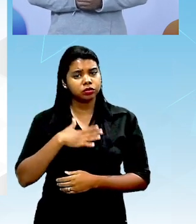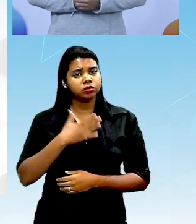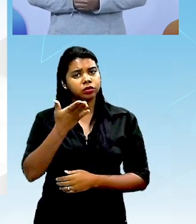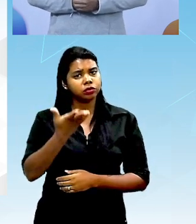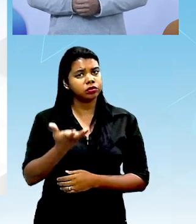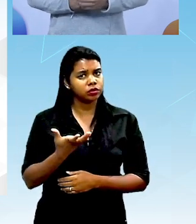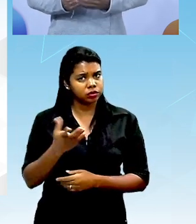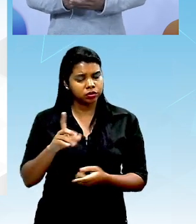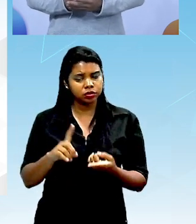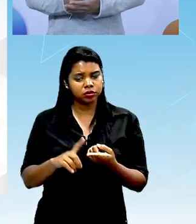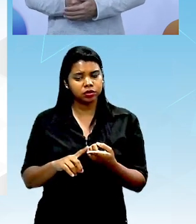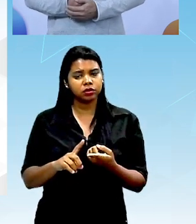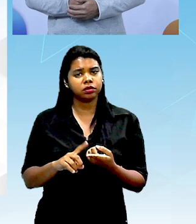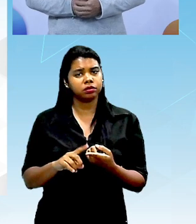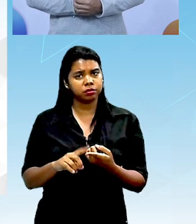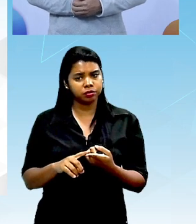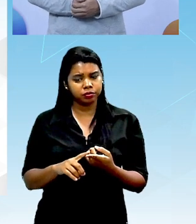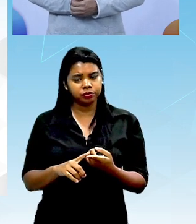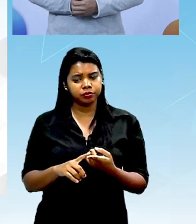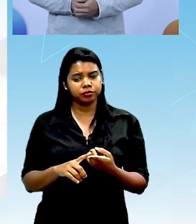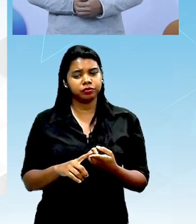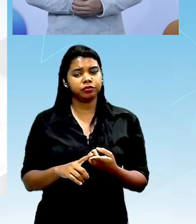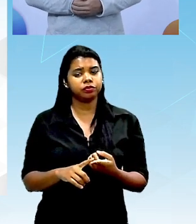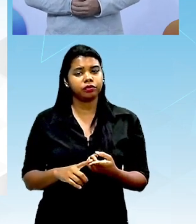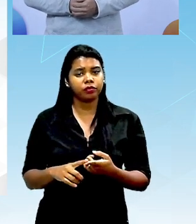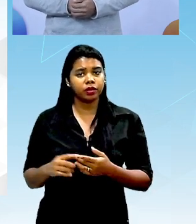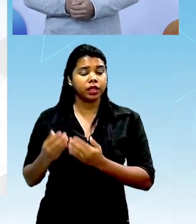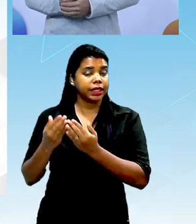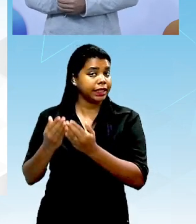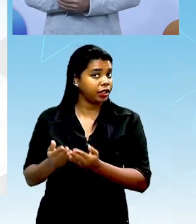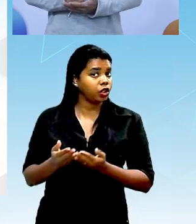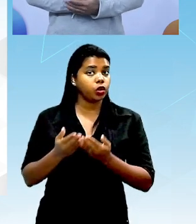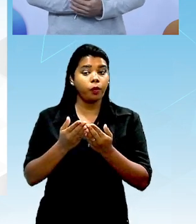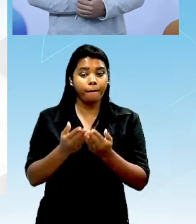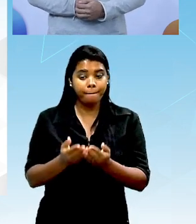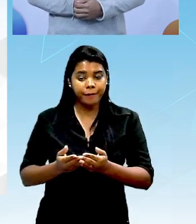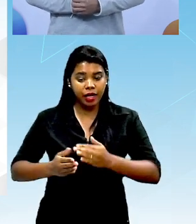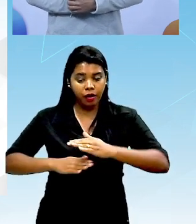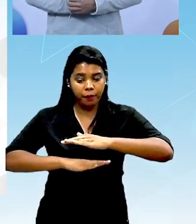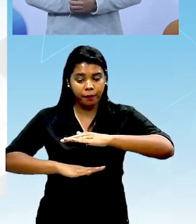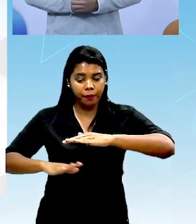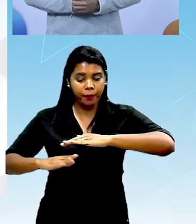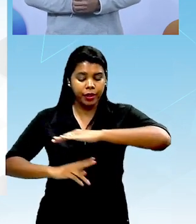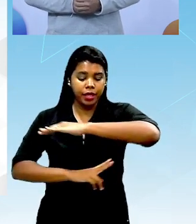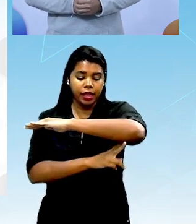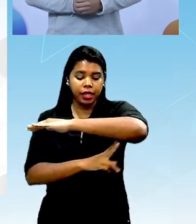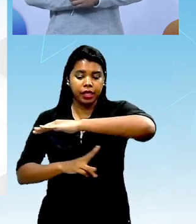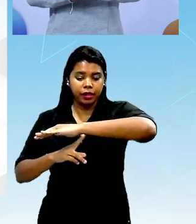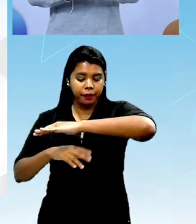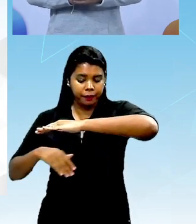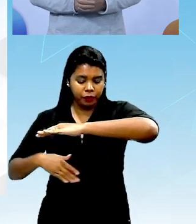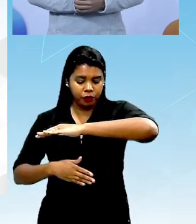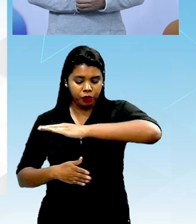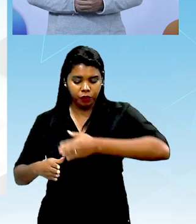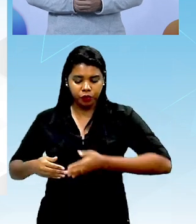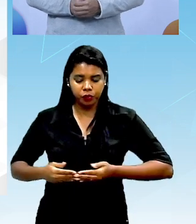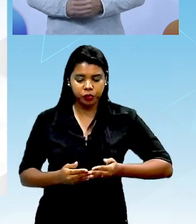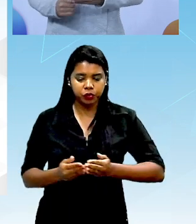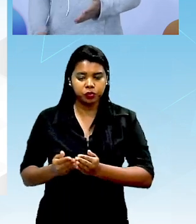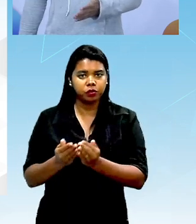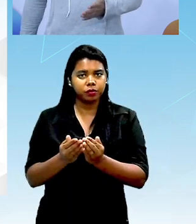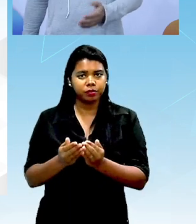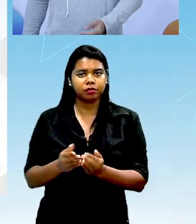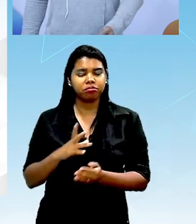quiser curti-la ainda mais, tem um passeio do catamarã que você pode fazer por baixo dela para poder conhecer toda a estrutura dessa